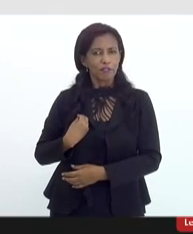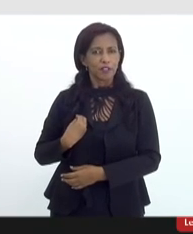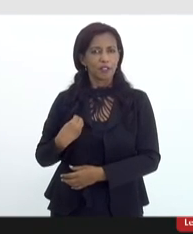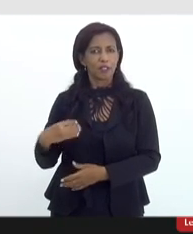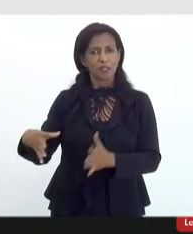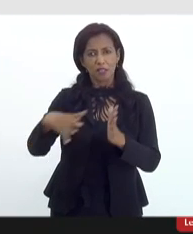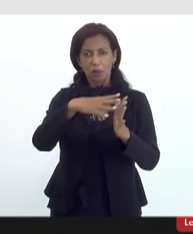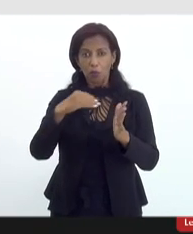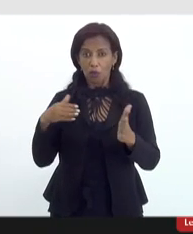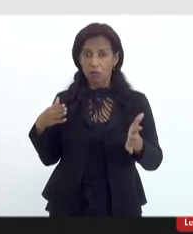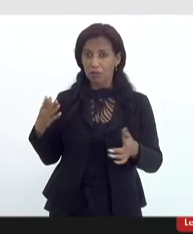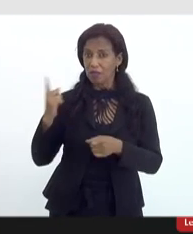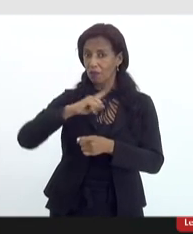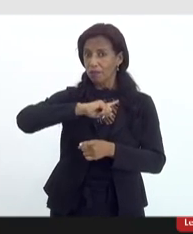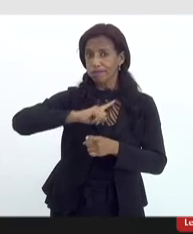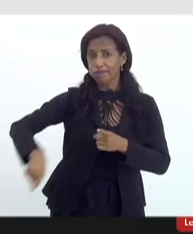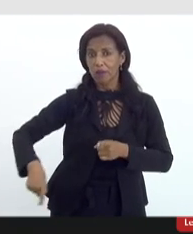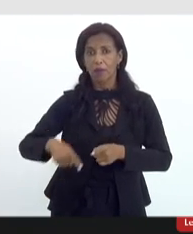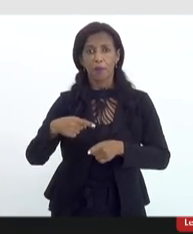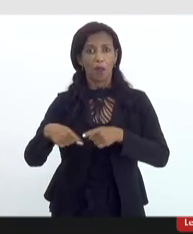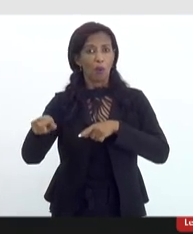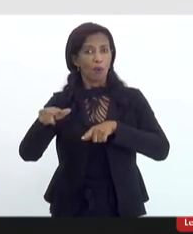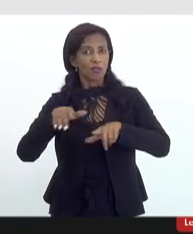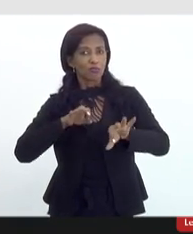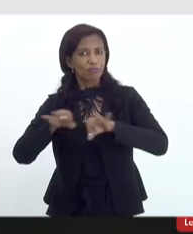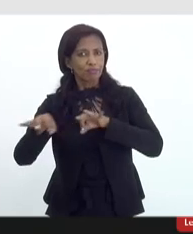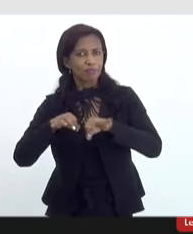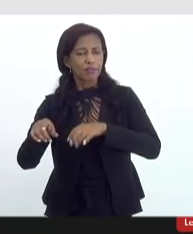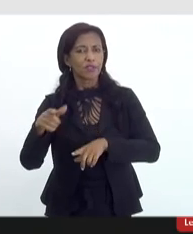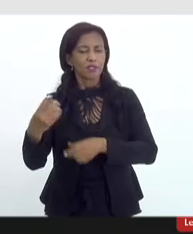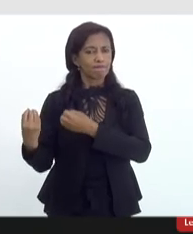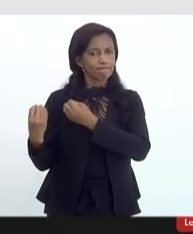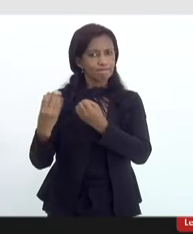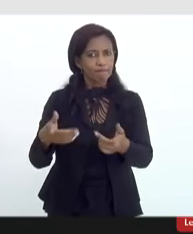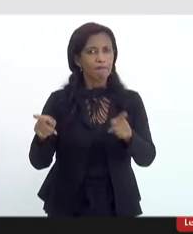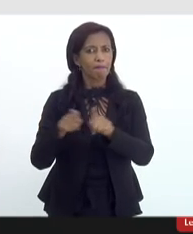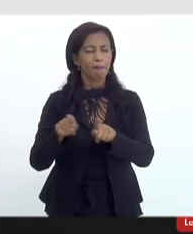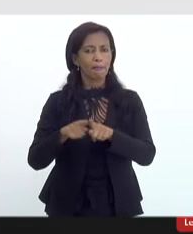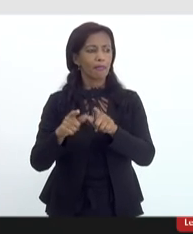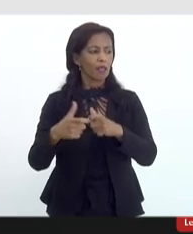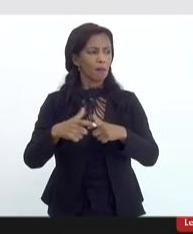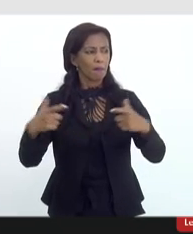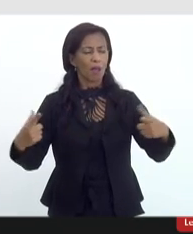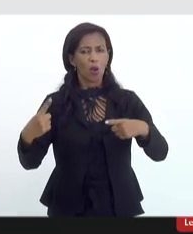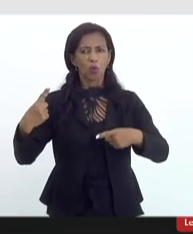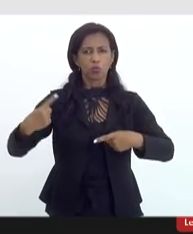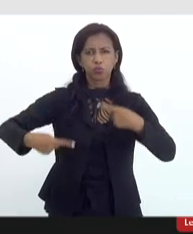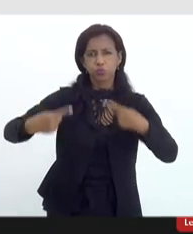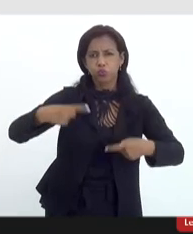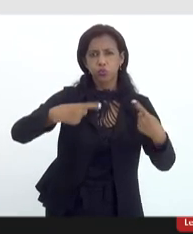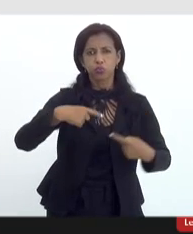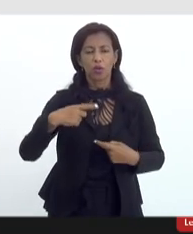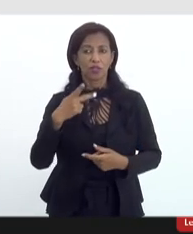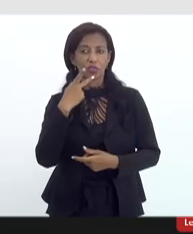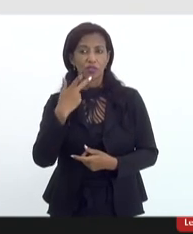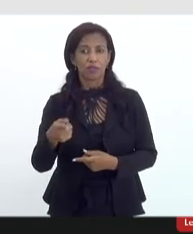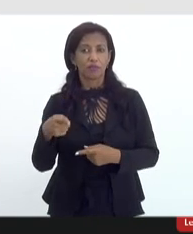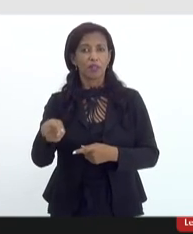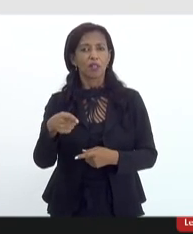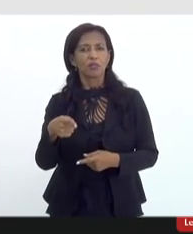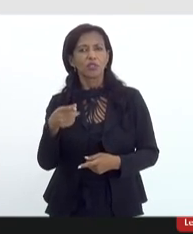devem ser combatidos, porque essa também é uma dinâmica que eu acho que gera o maior conflito, né? Que a gente está falando aí